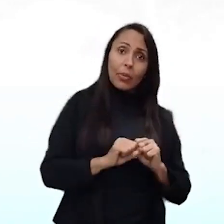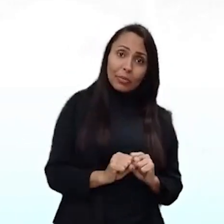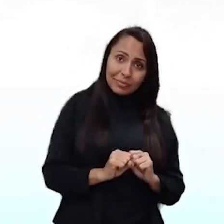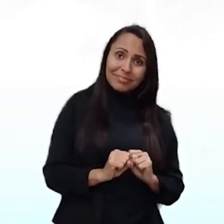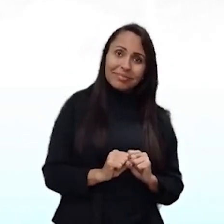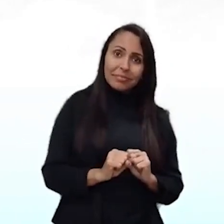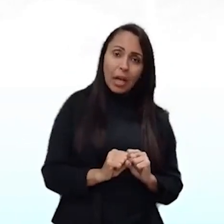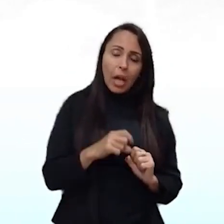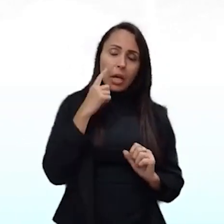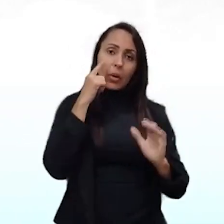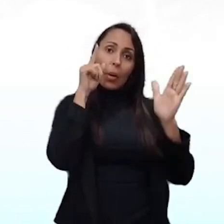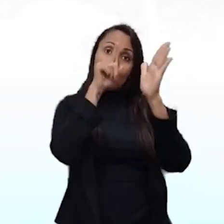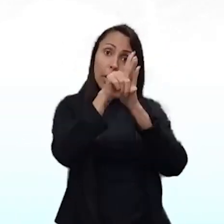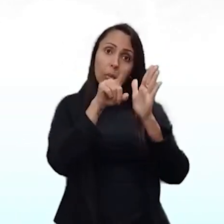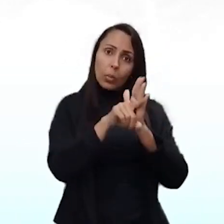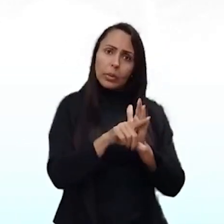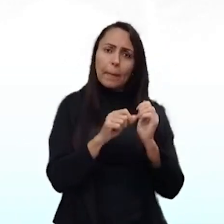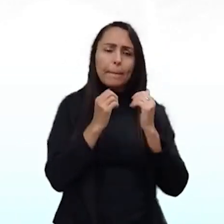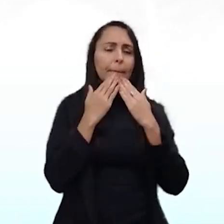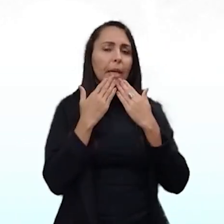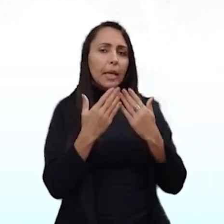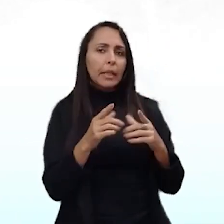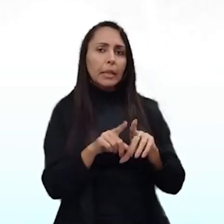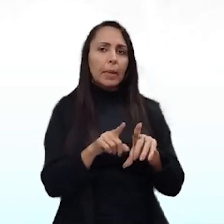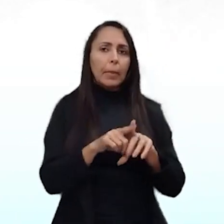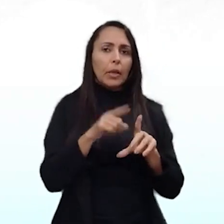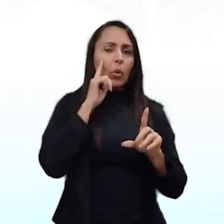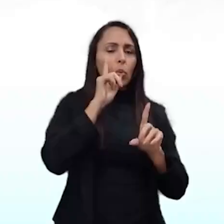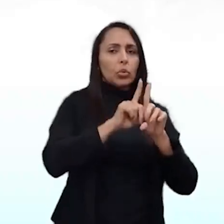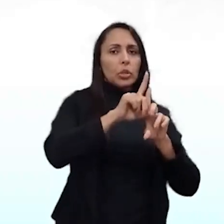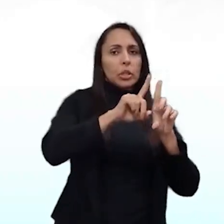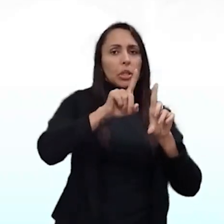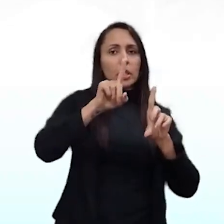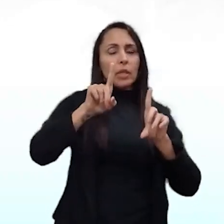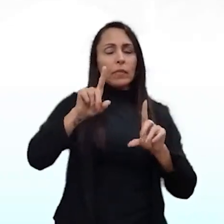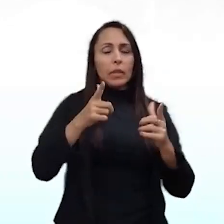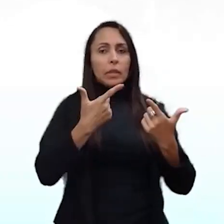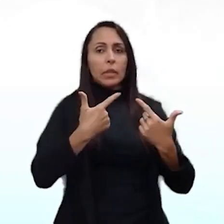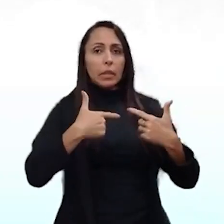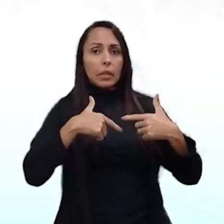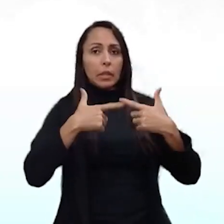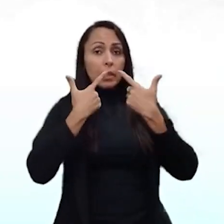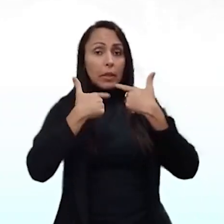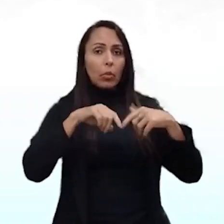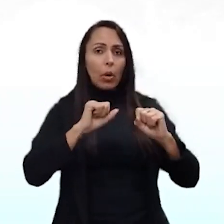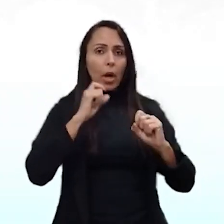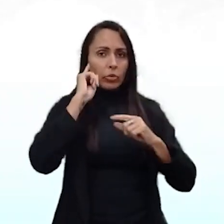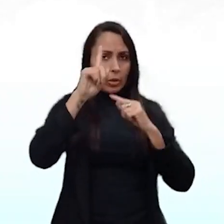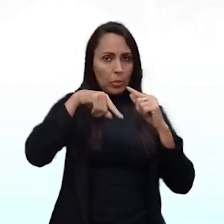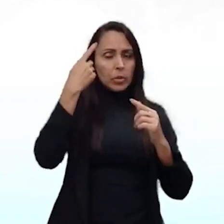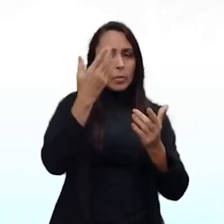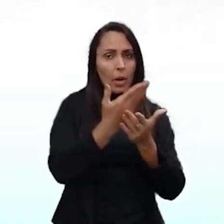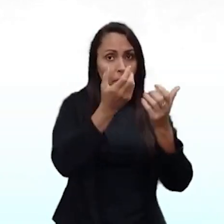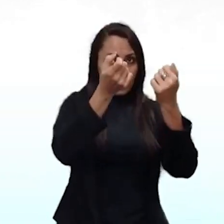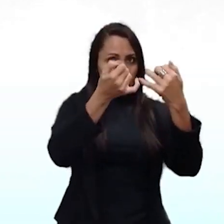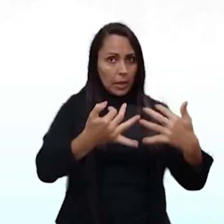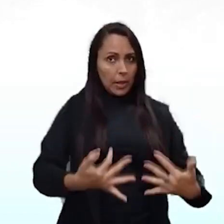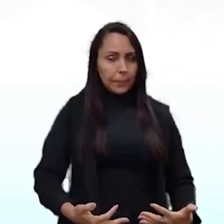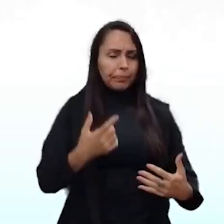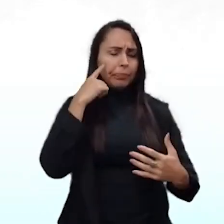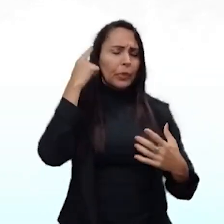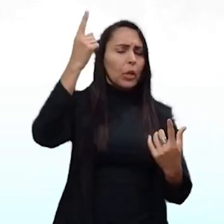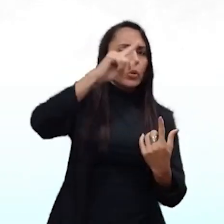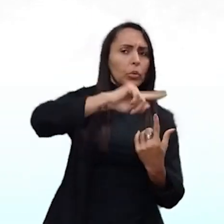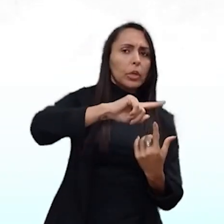O comando da questão ele pode pedir também níveis de linguagem, que é um assunto que a gente vai ver na aula posterior. E os